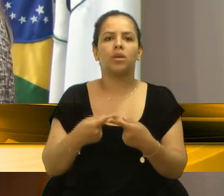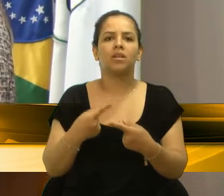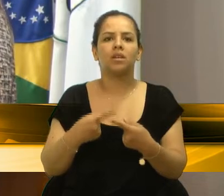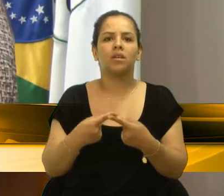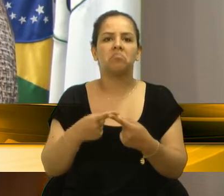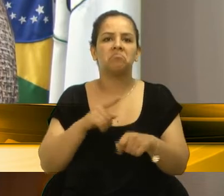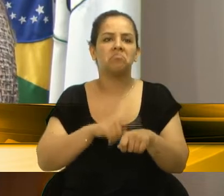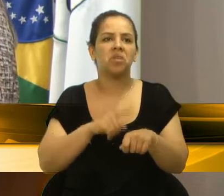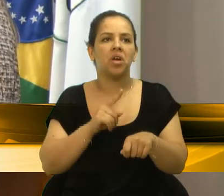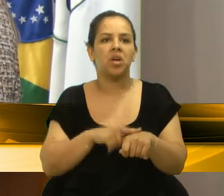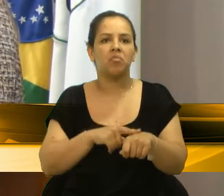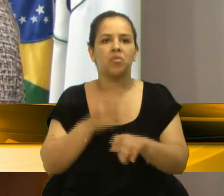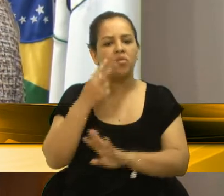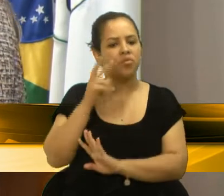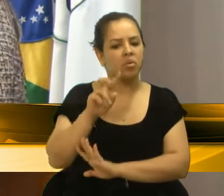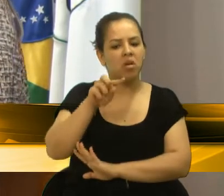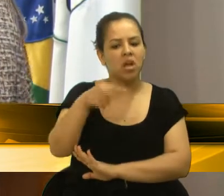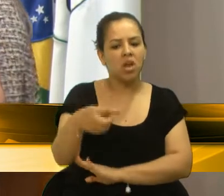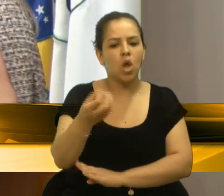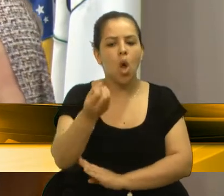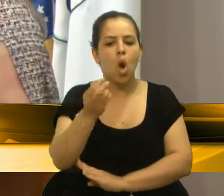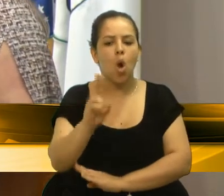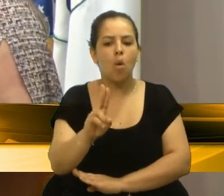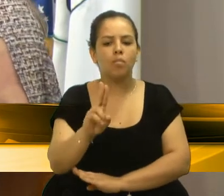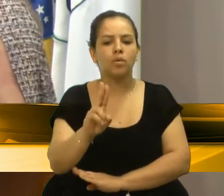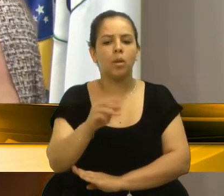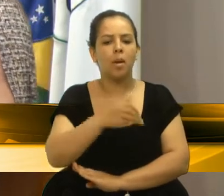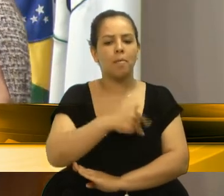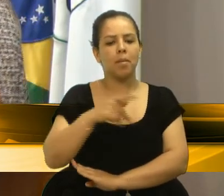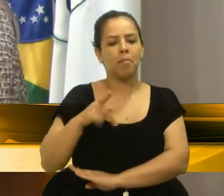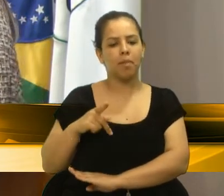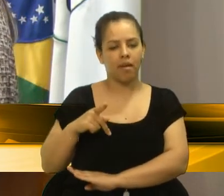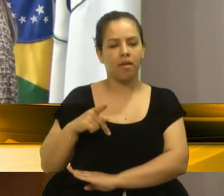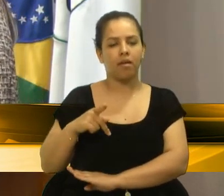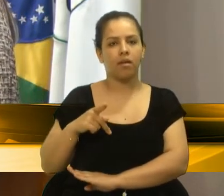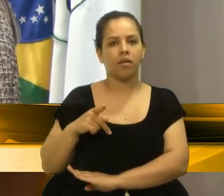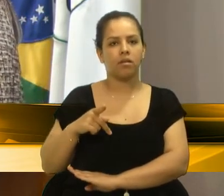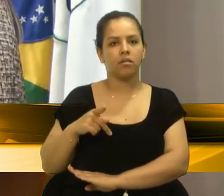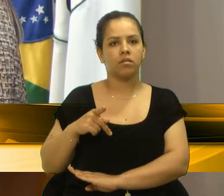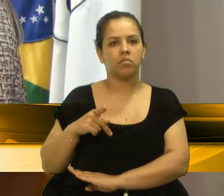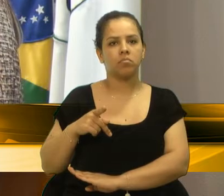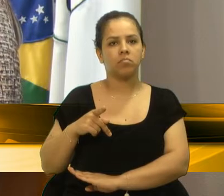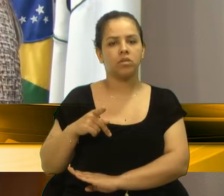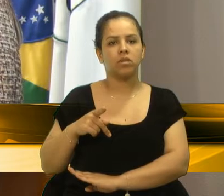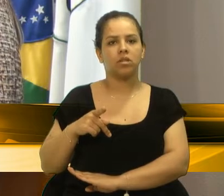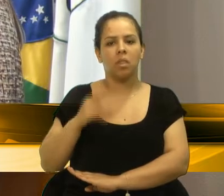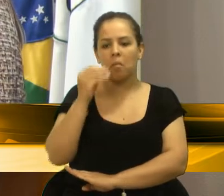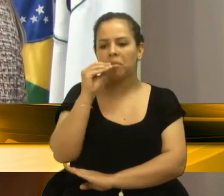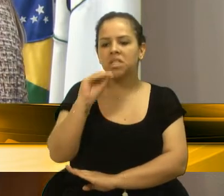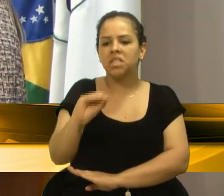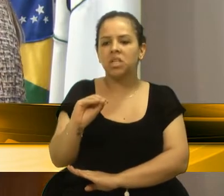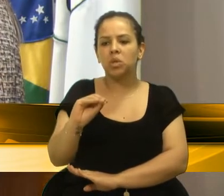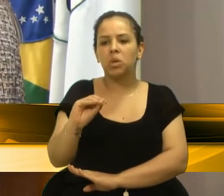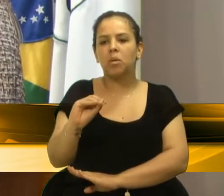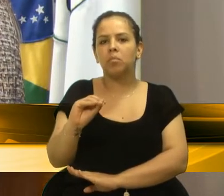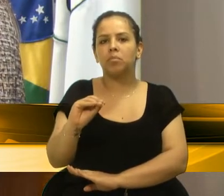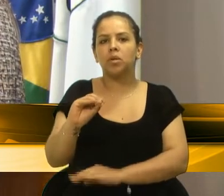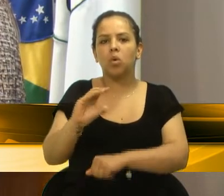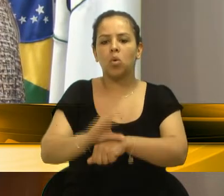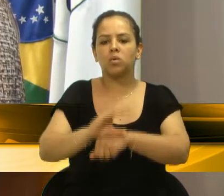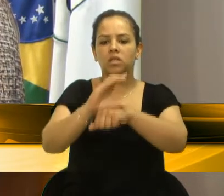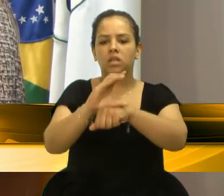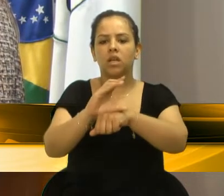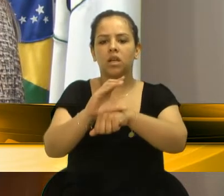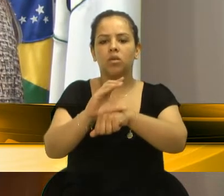por ele ou pelo Ministério Público Federal algum desprezo pelo Conselho Municipal de